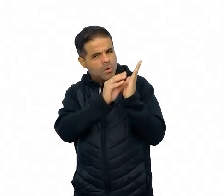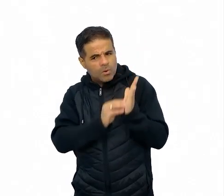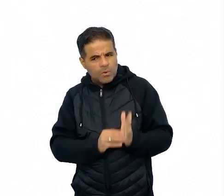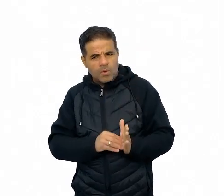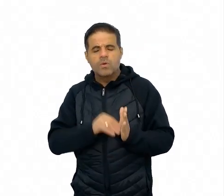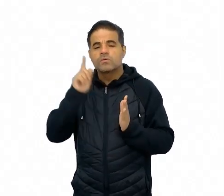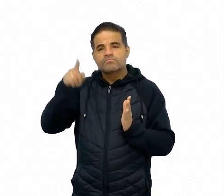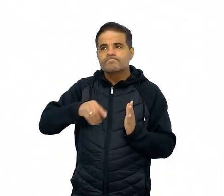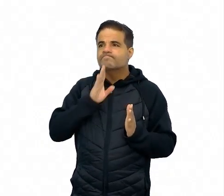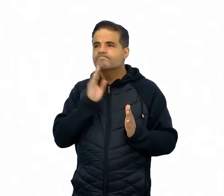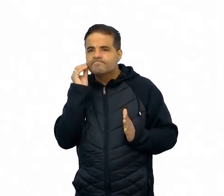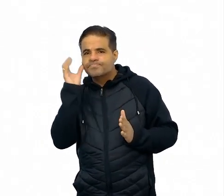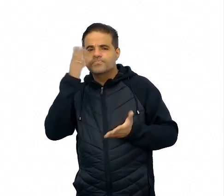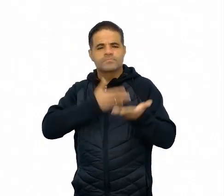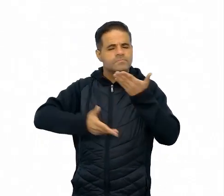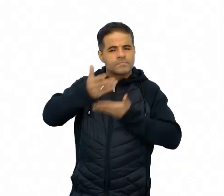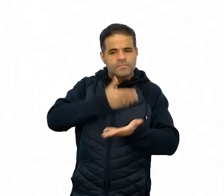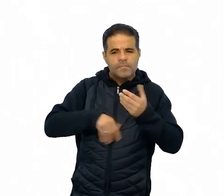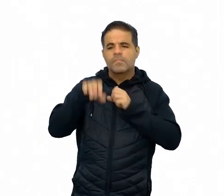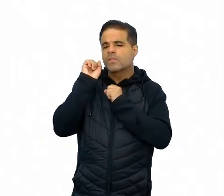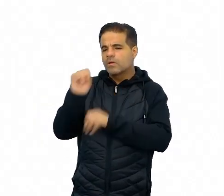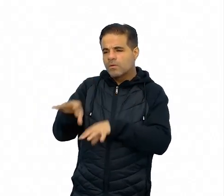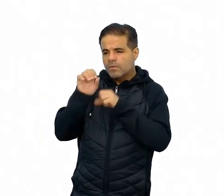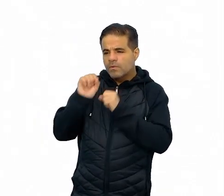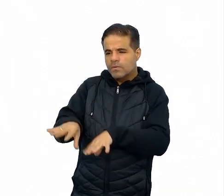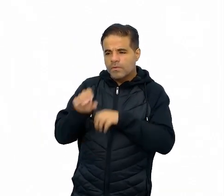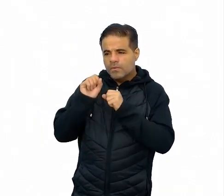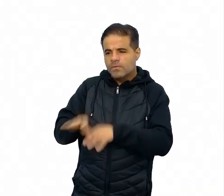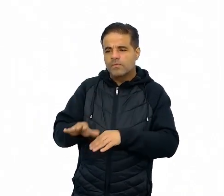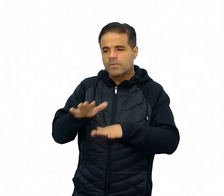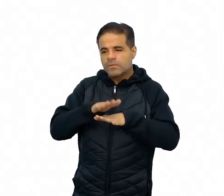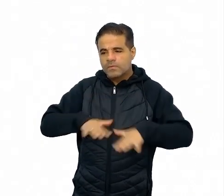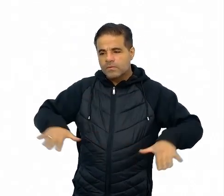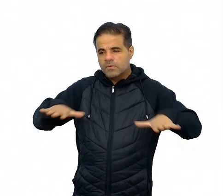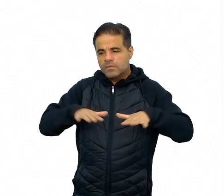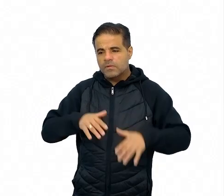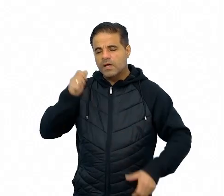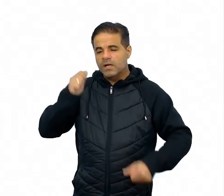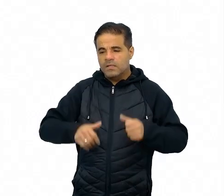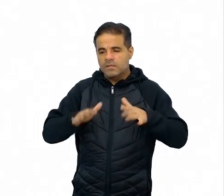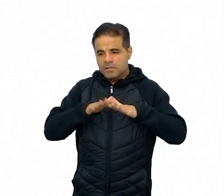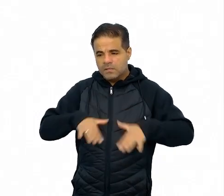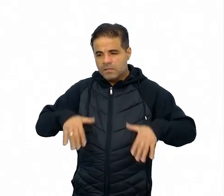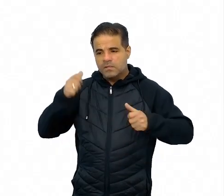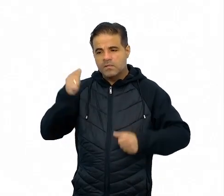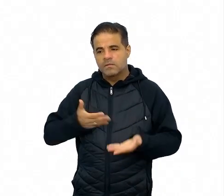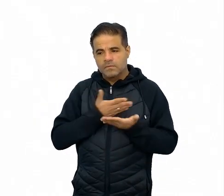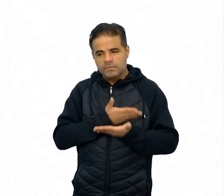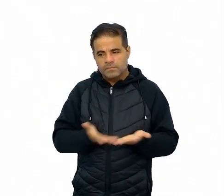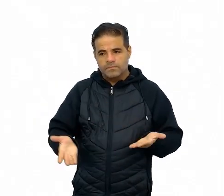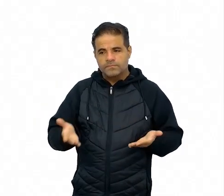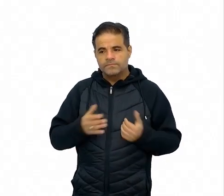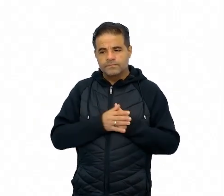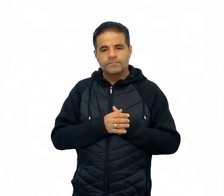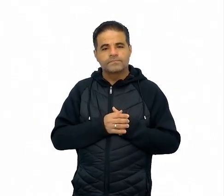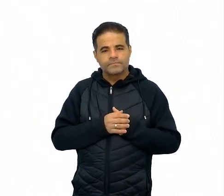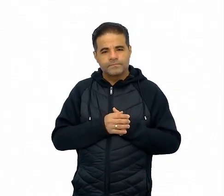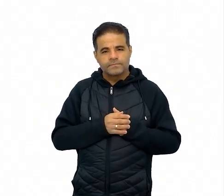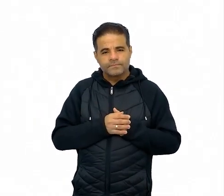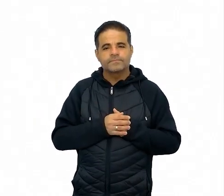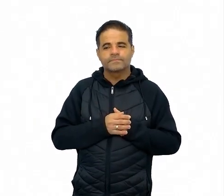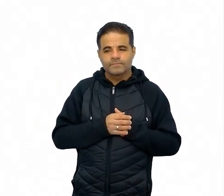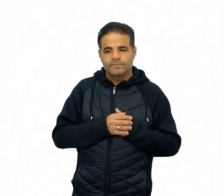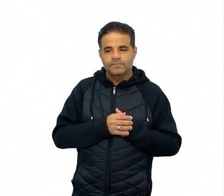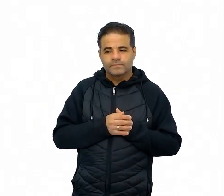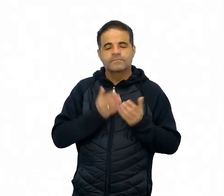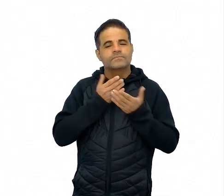conteúdo, conhecimento do conteúdo e do ensino, e a gente olhar alguma coisa aí na sequência 7 e 8, né? Queria que vocês deixassem